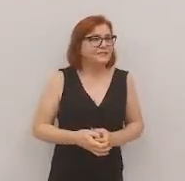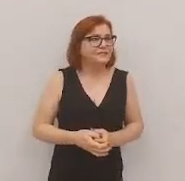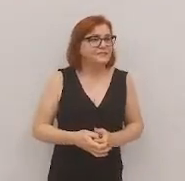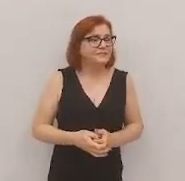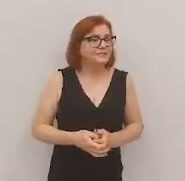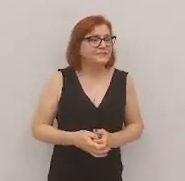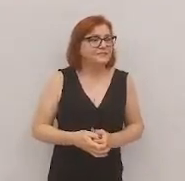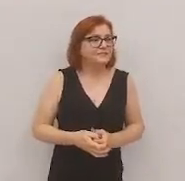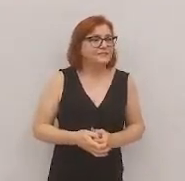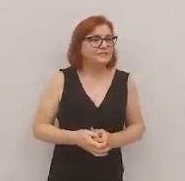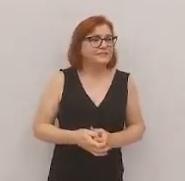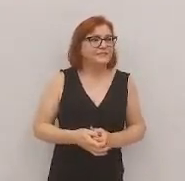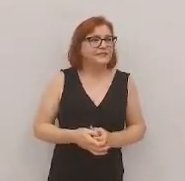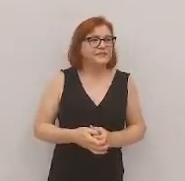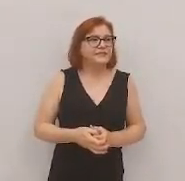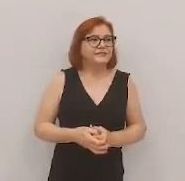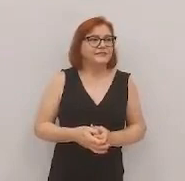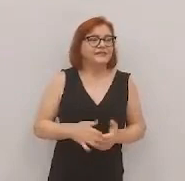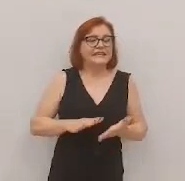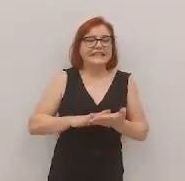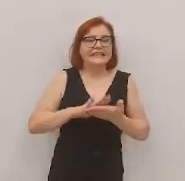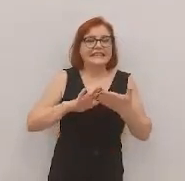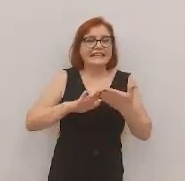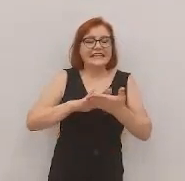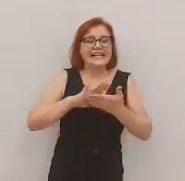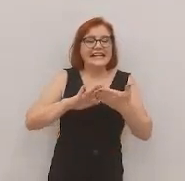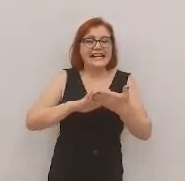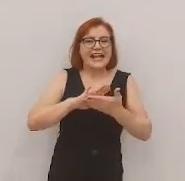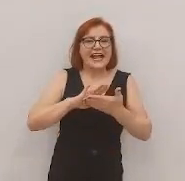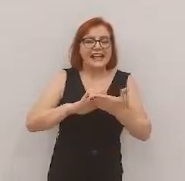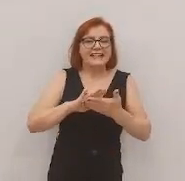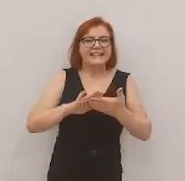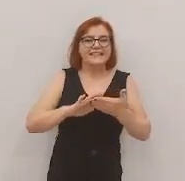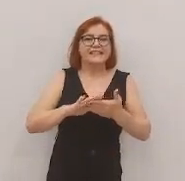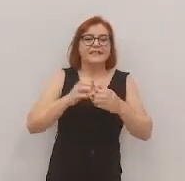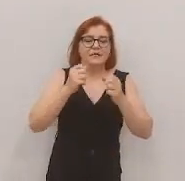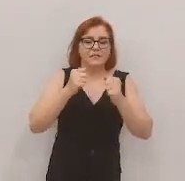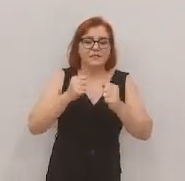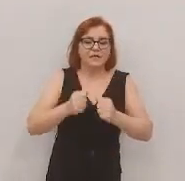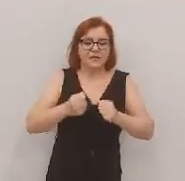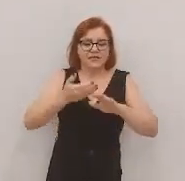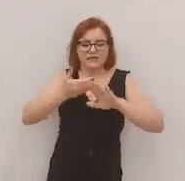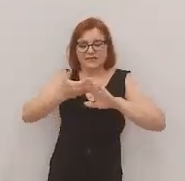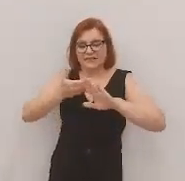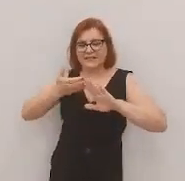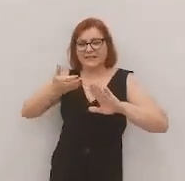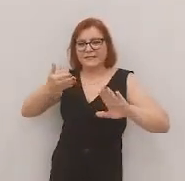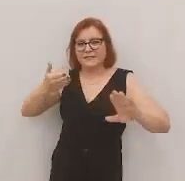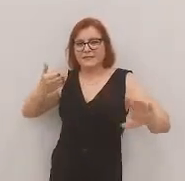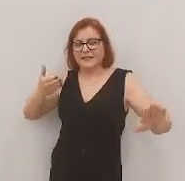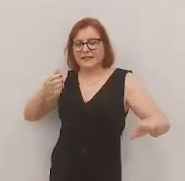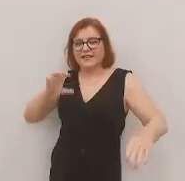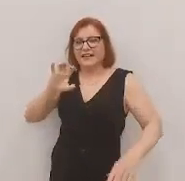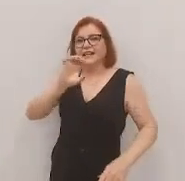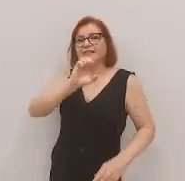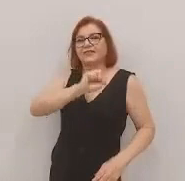Por isso eu digo, nada pode nos separar do amor